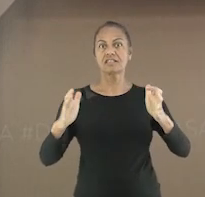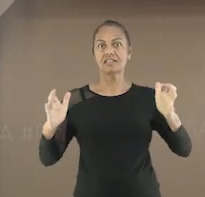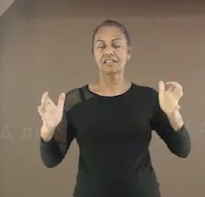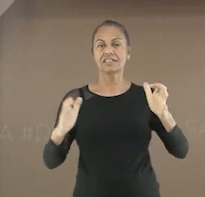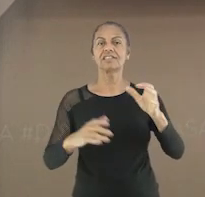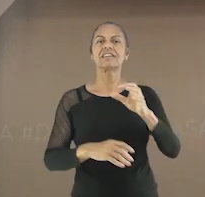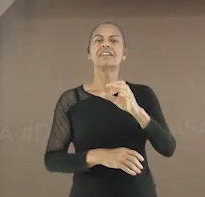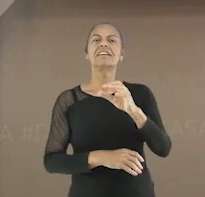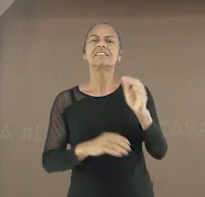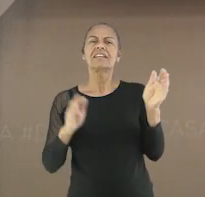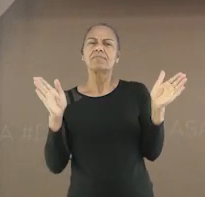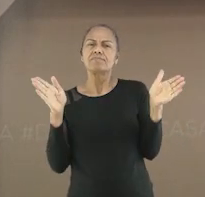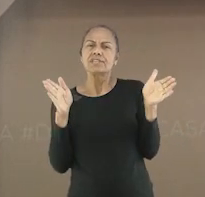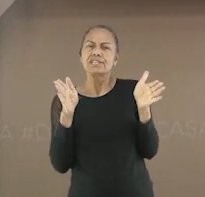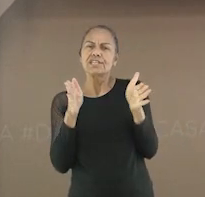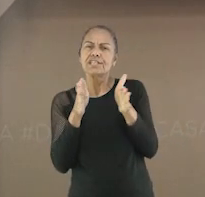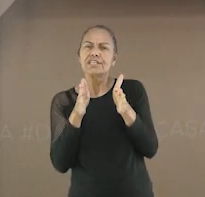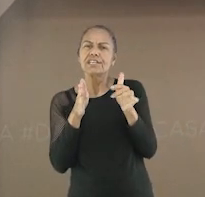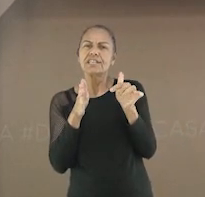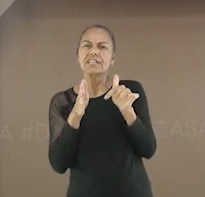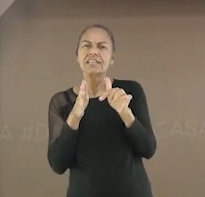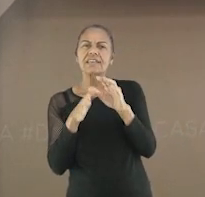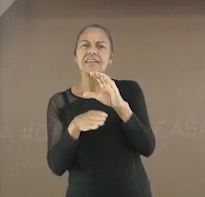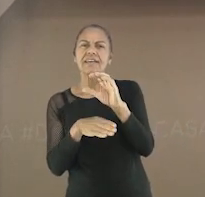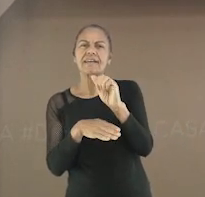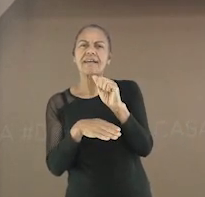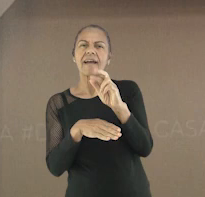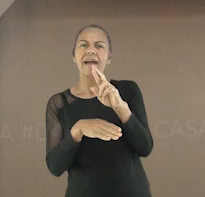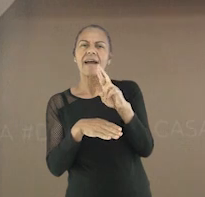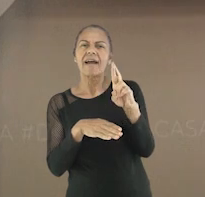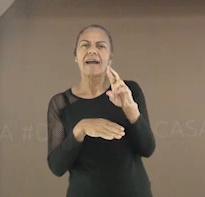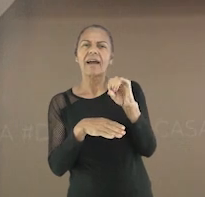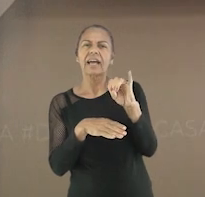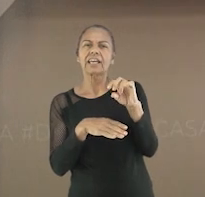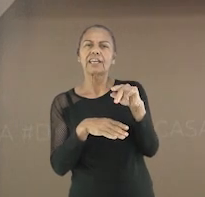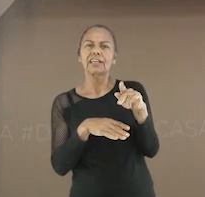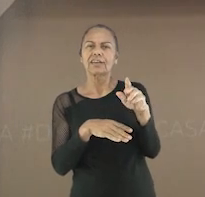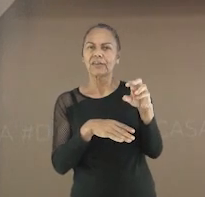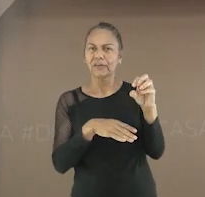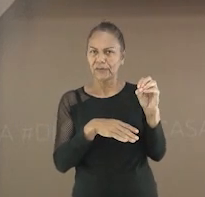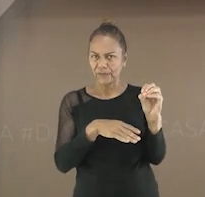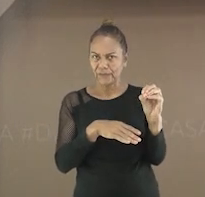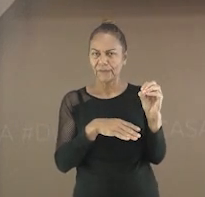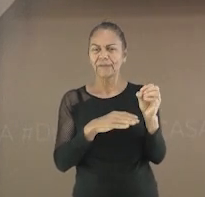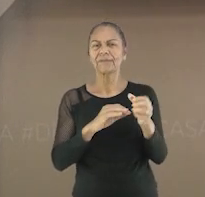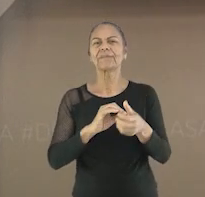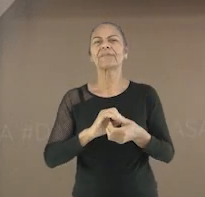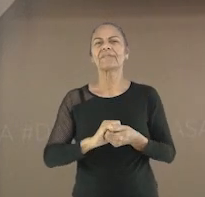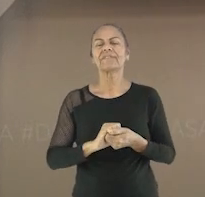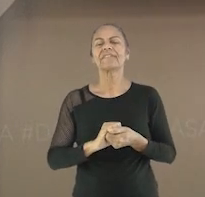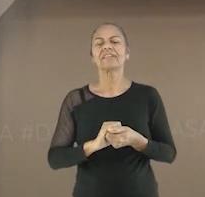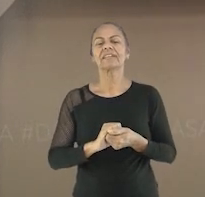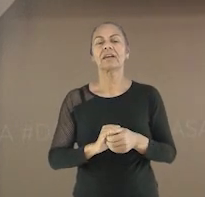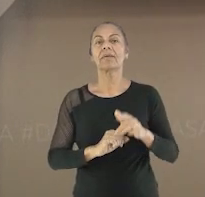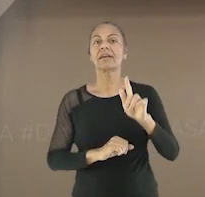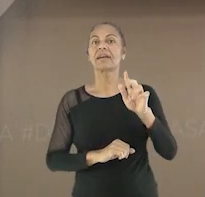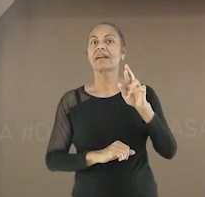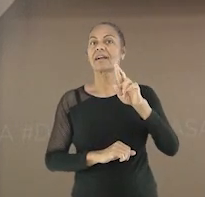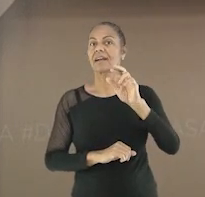carrinho. Chamamos esse aumento e esse aumentativo e diminutivo de flexão de grau